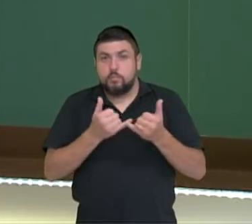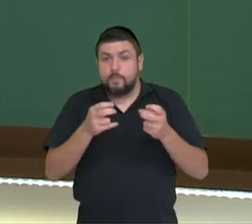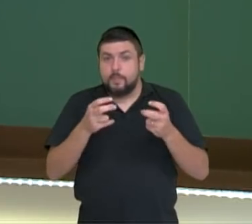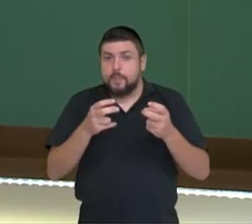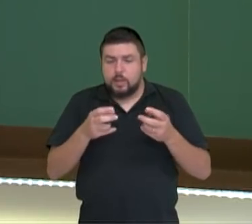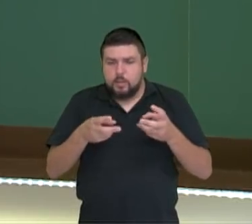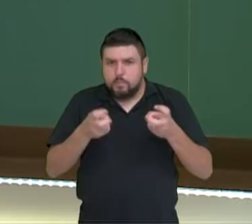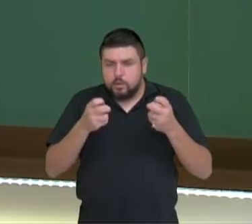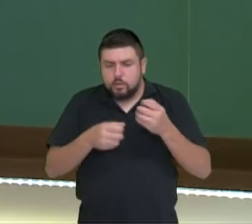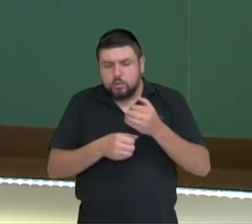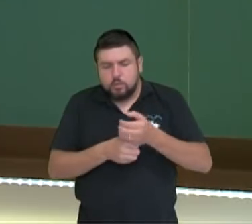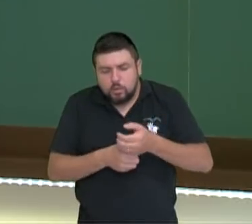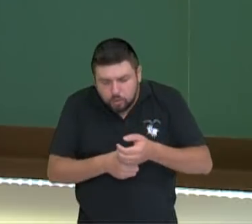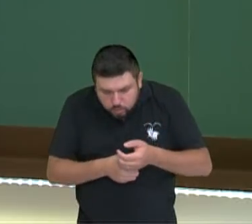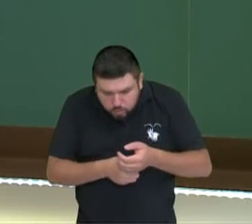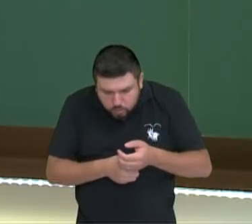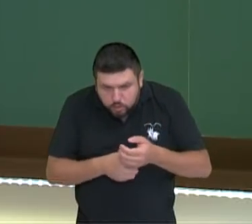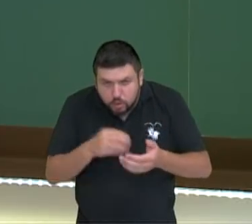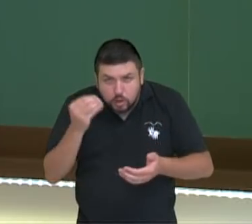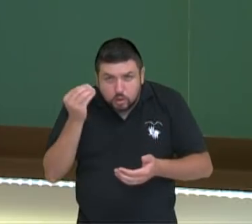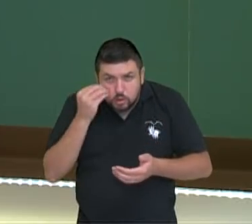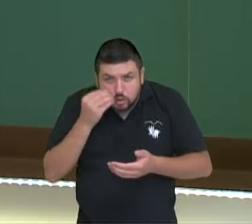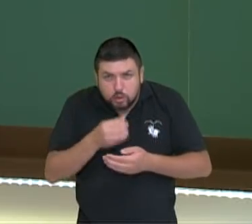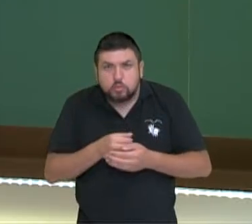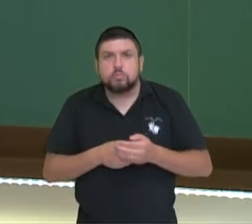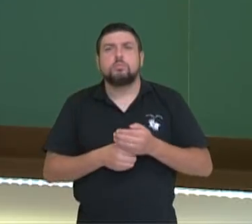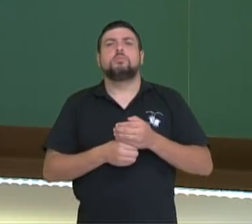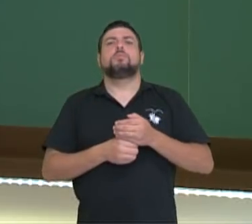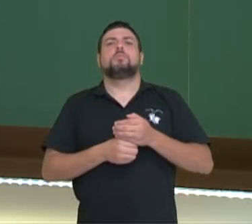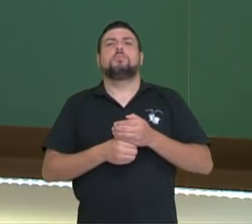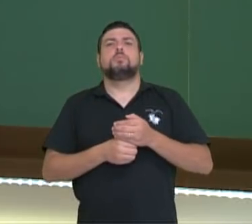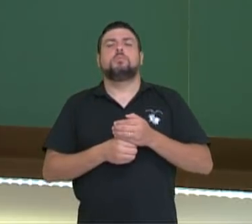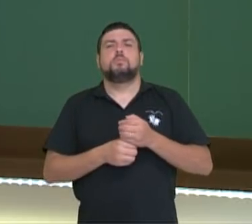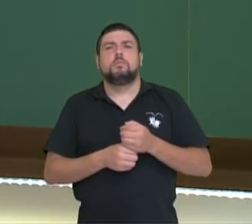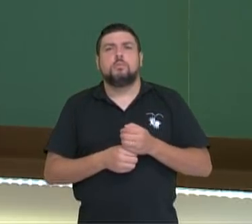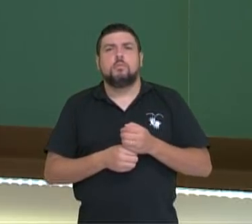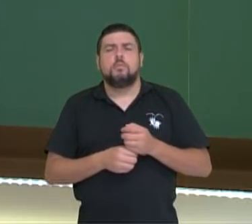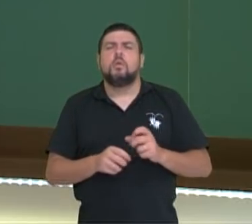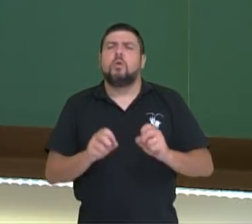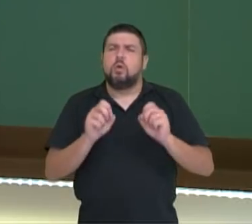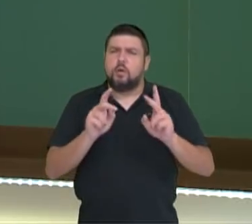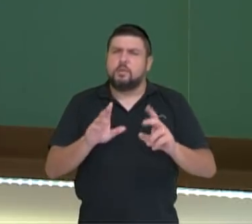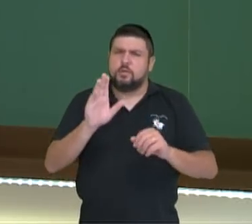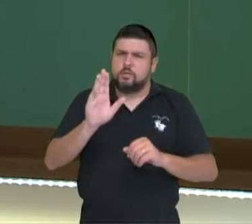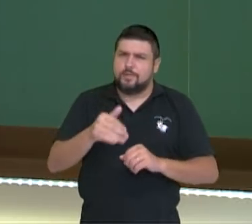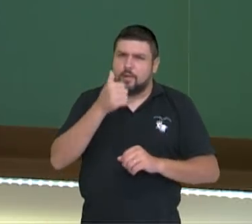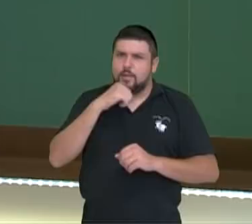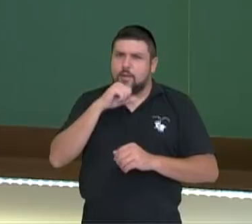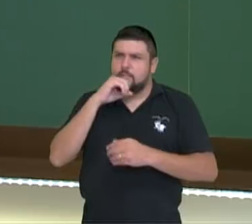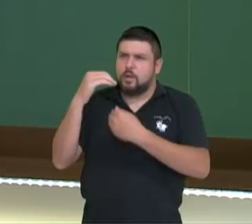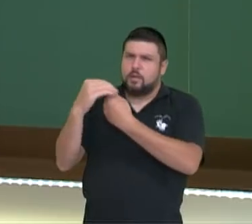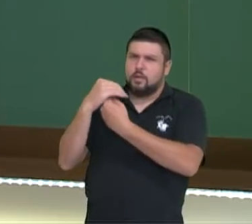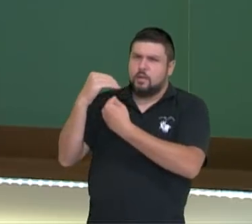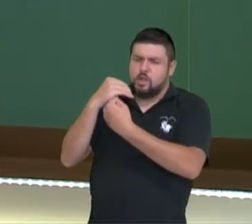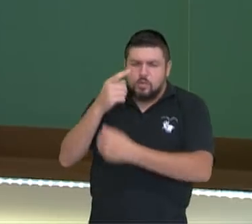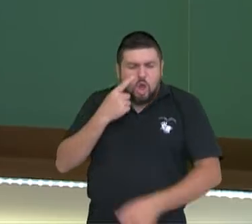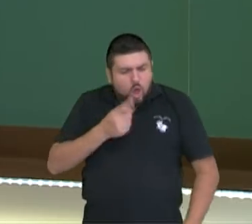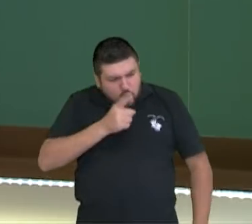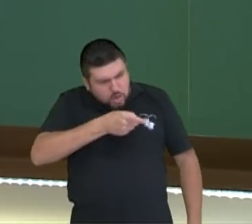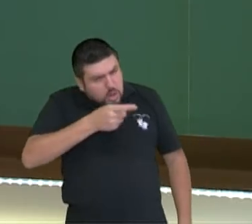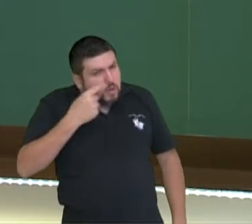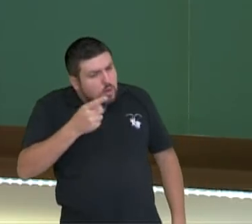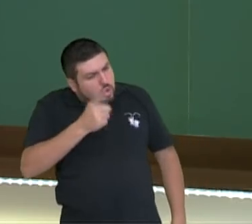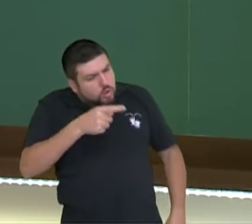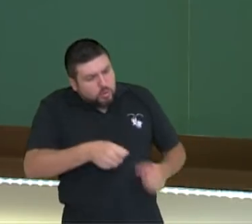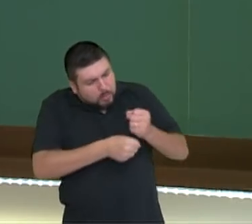tente corrigir a sua postura. Talvez você já tenha escutado muito da sua mãe, né, sobre isso. Olha a tua postura, arruma